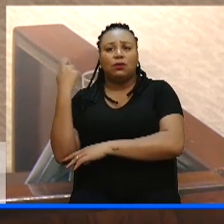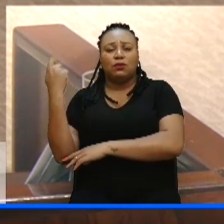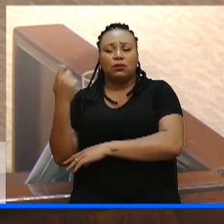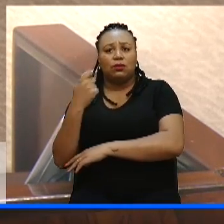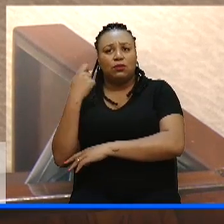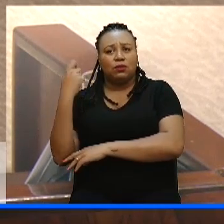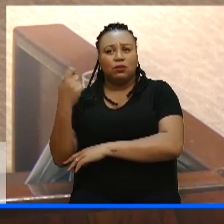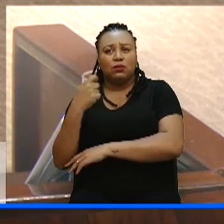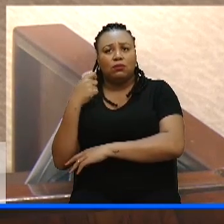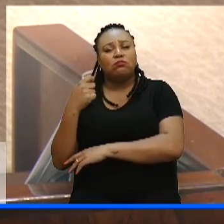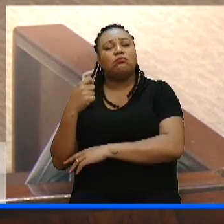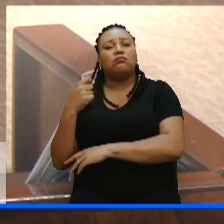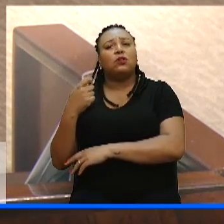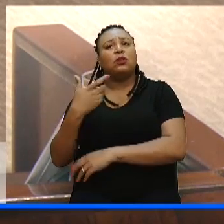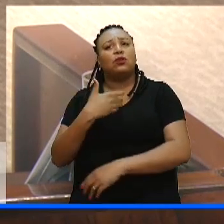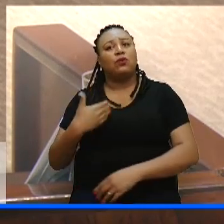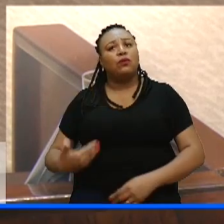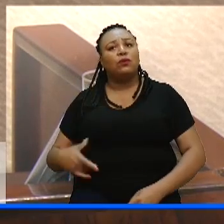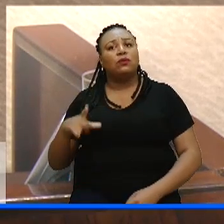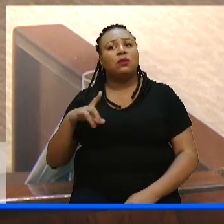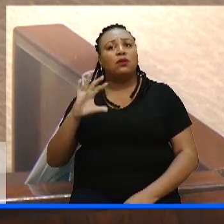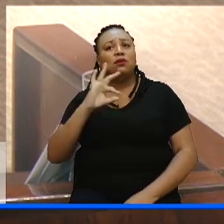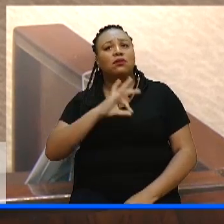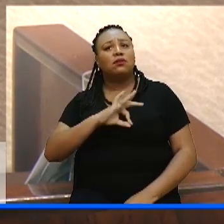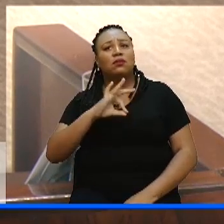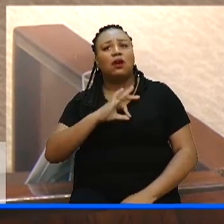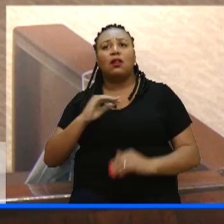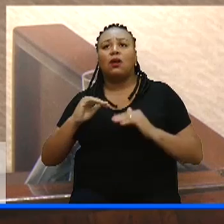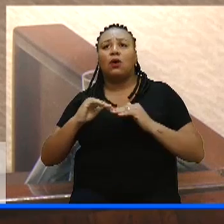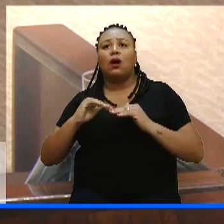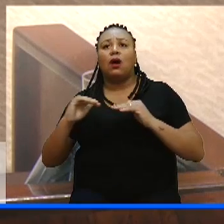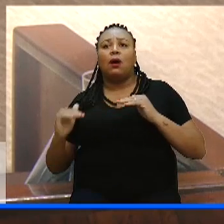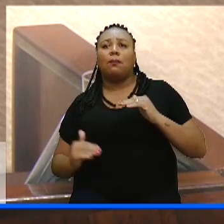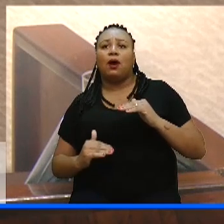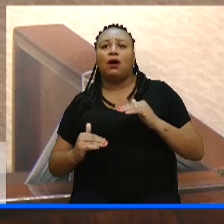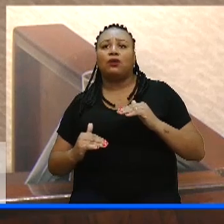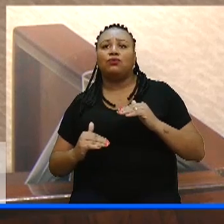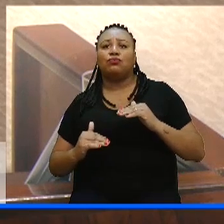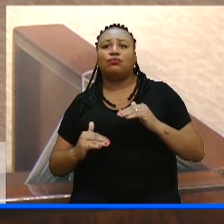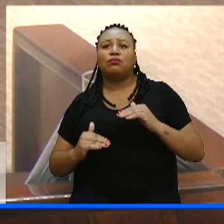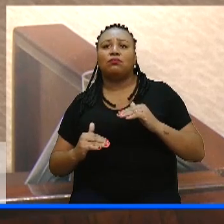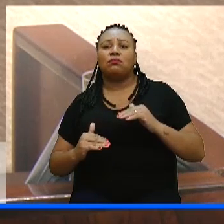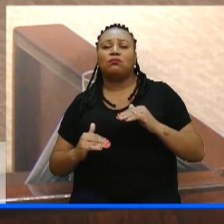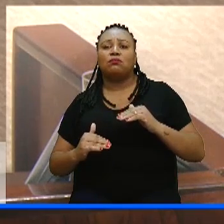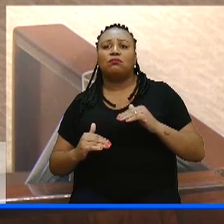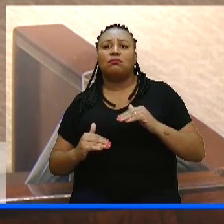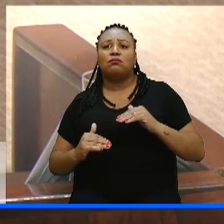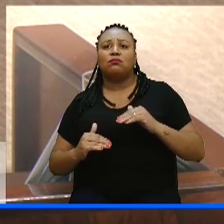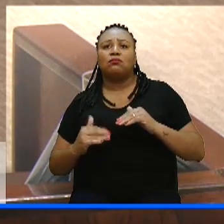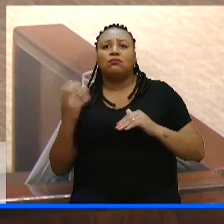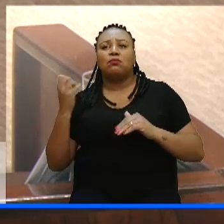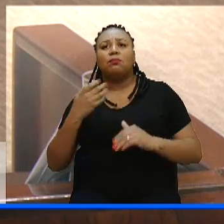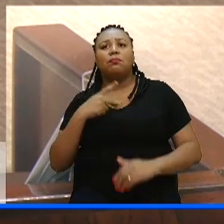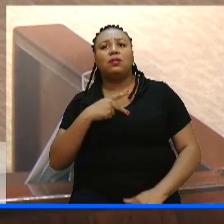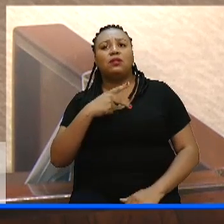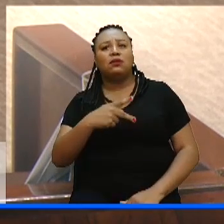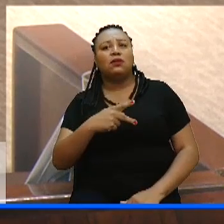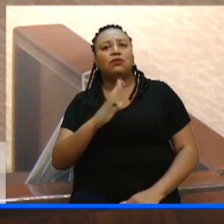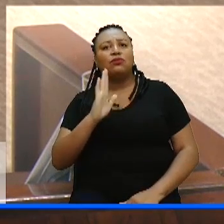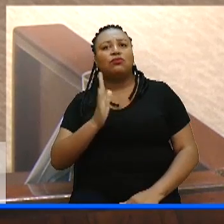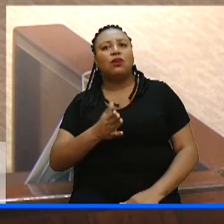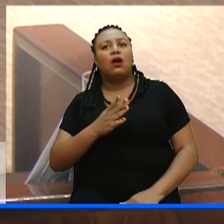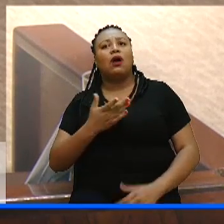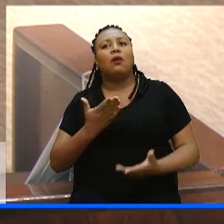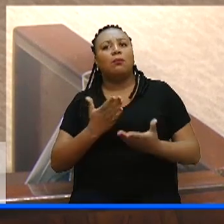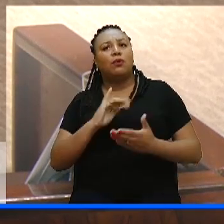poder executivo tem salários inferiores ao teto do regime geral de previdência presidente eu já já